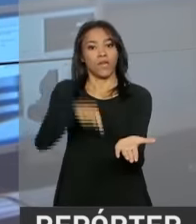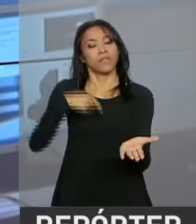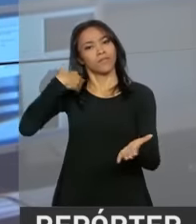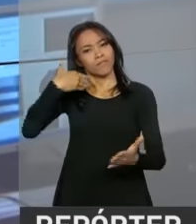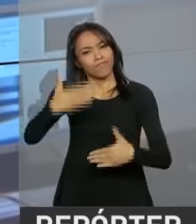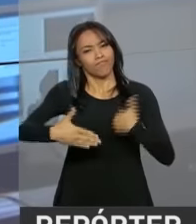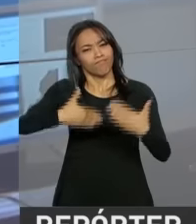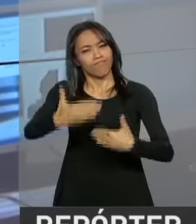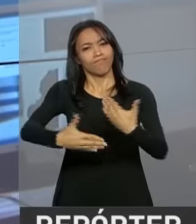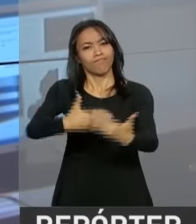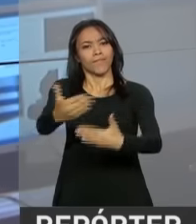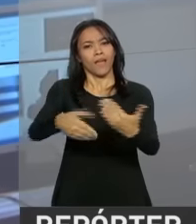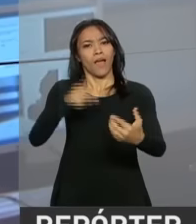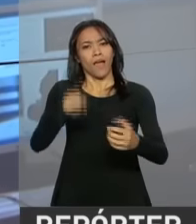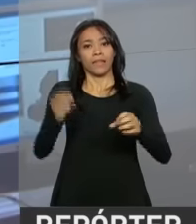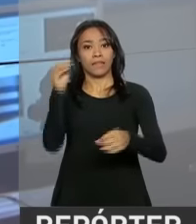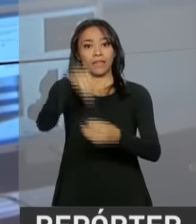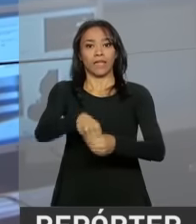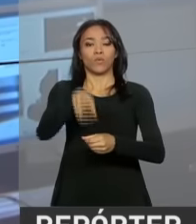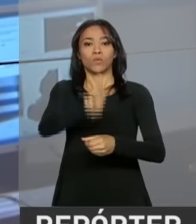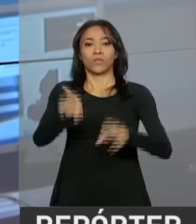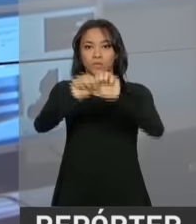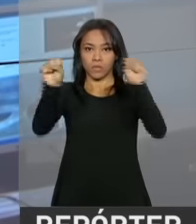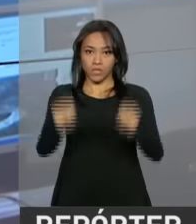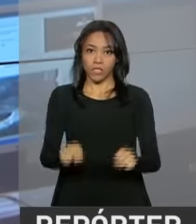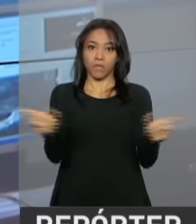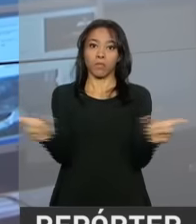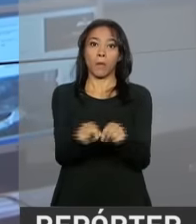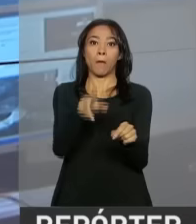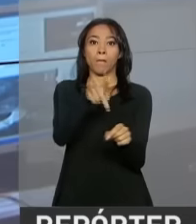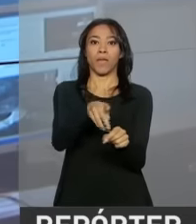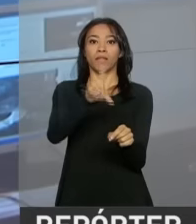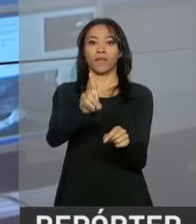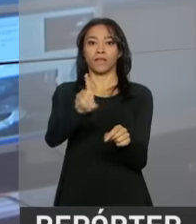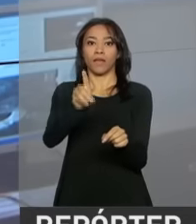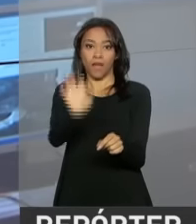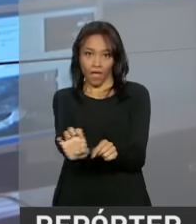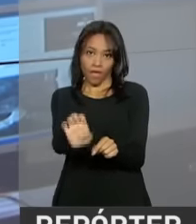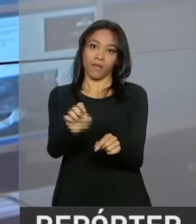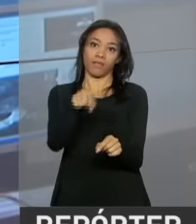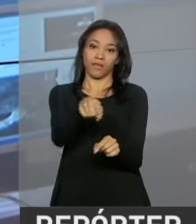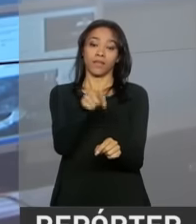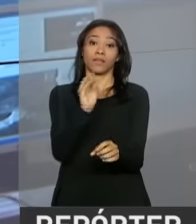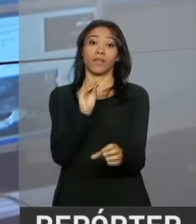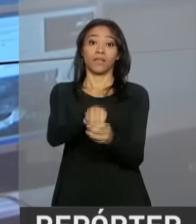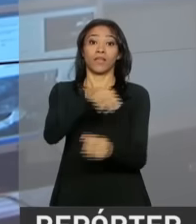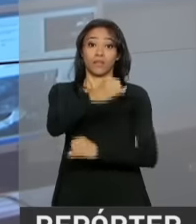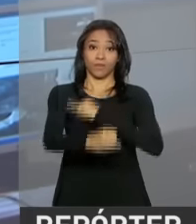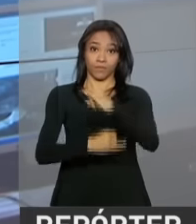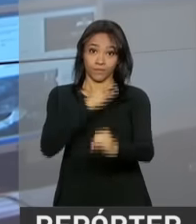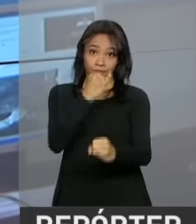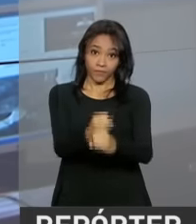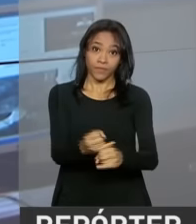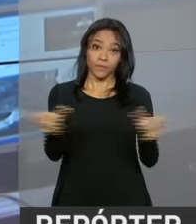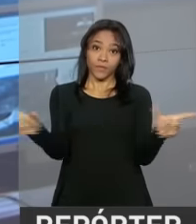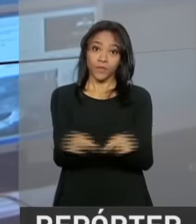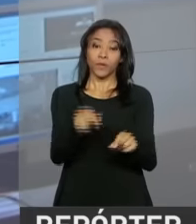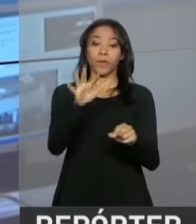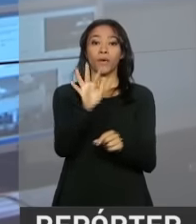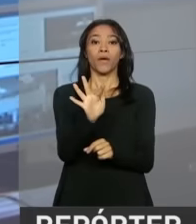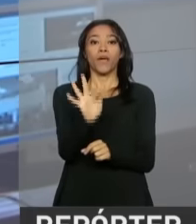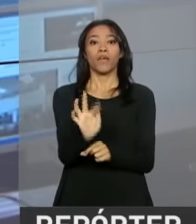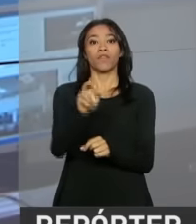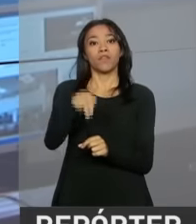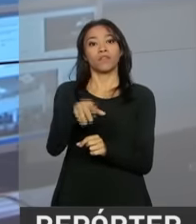processo deve ser feito por meio do sistema PDDE Interativo no portal eletrônico do FNDE, que é o Fundo Nacional de Desenvolvimento